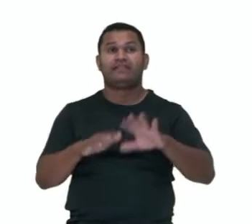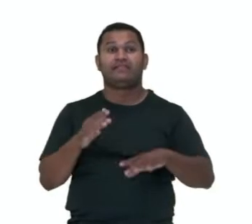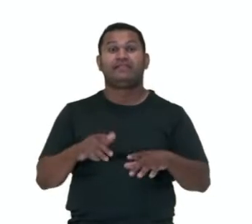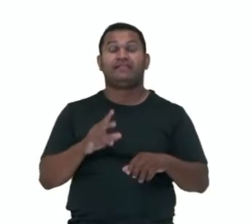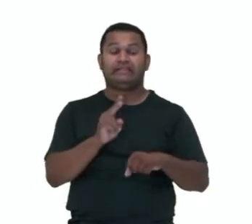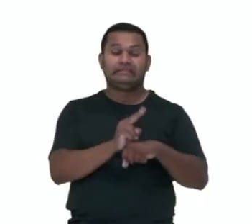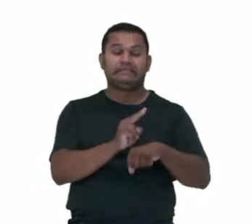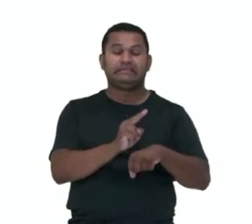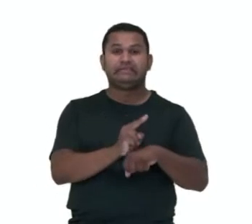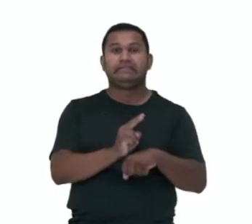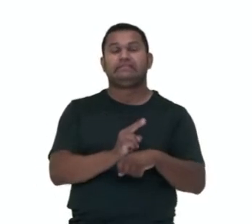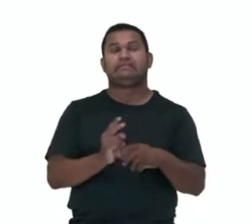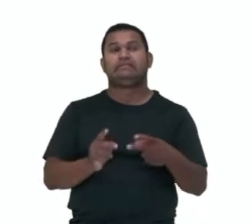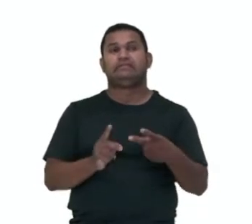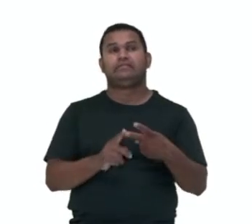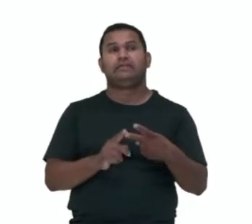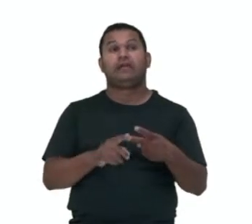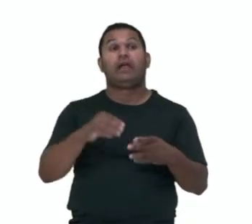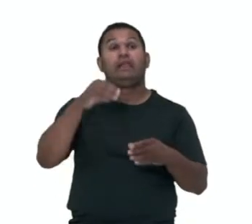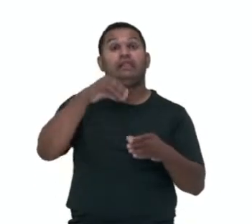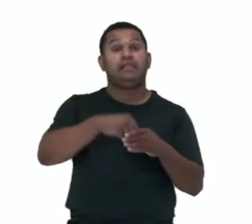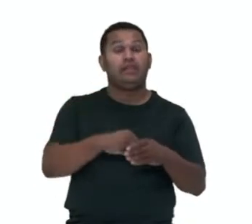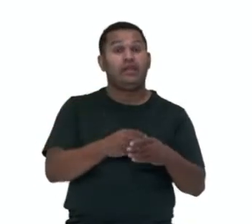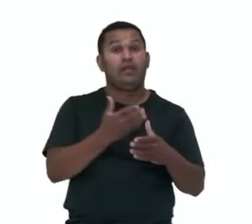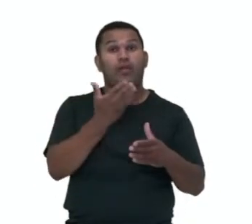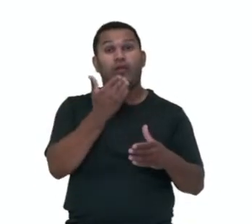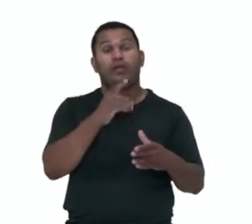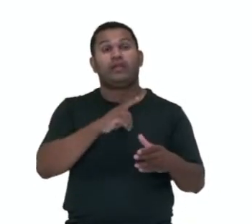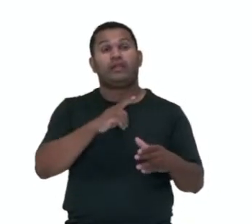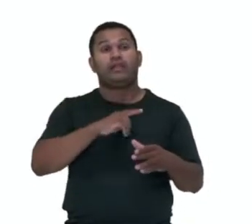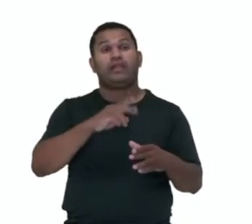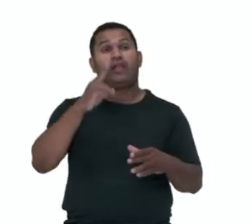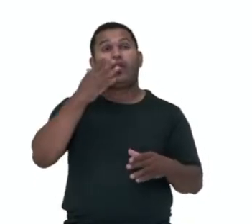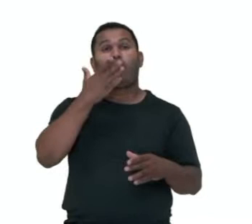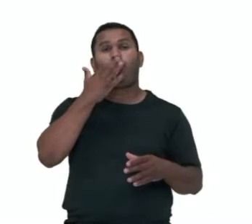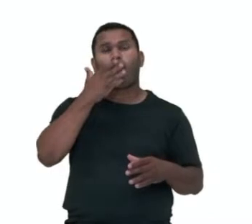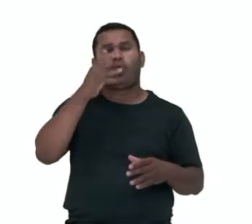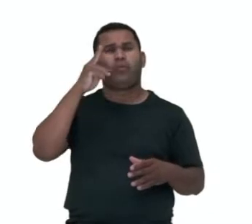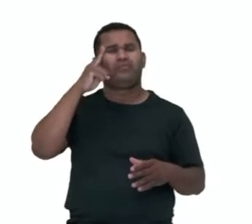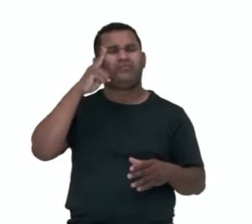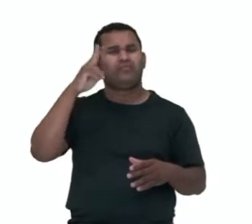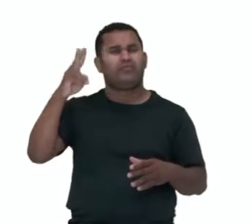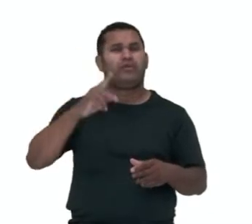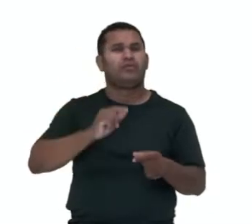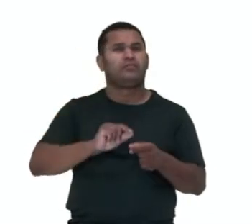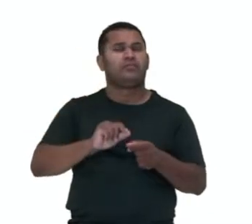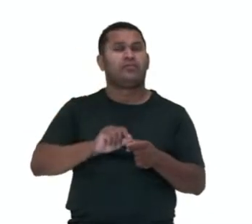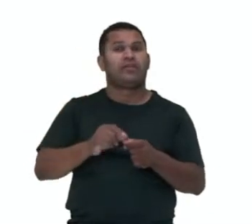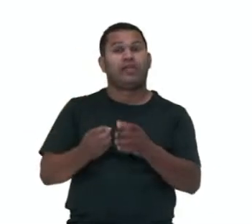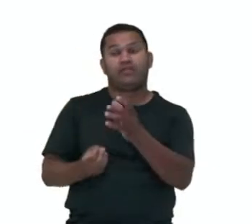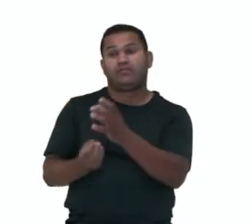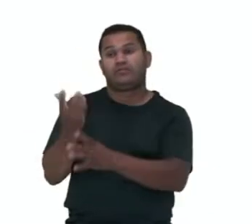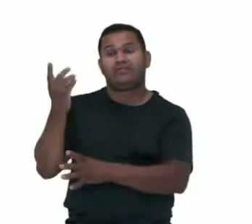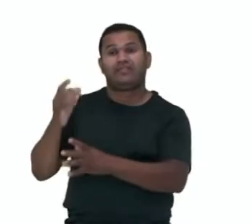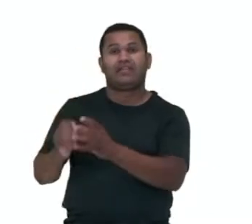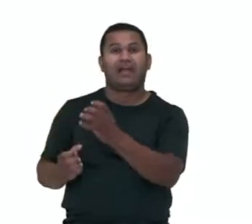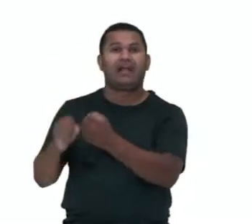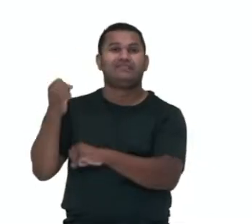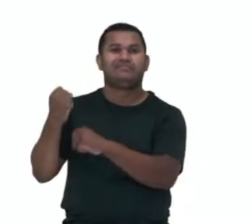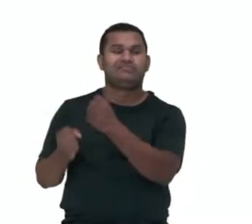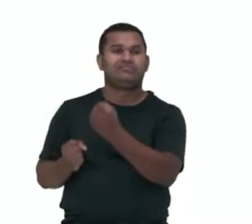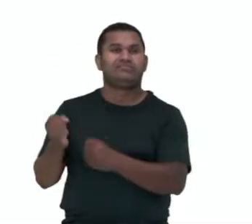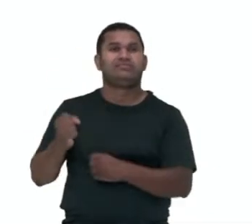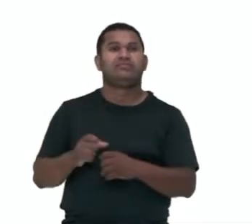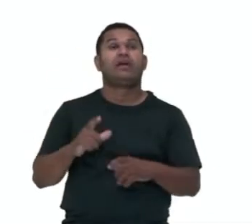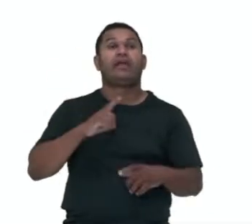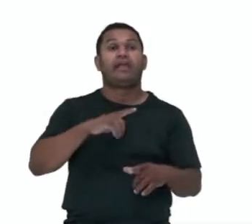Os corantes que tem nos alimentos, né, essas cores artificiais, os aromatizantes,